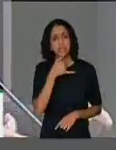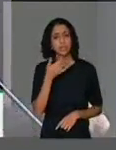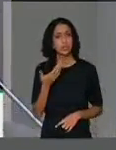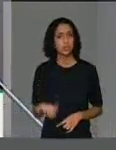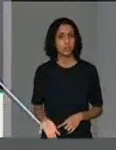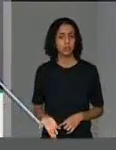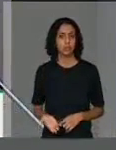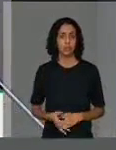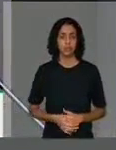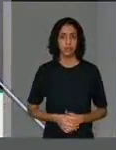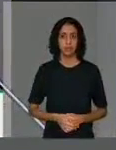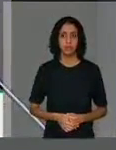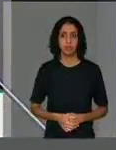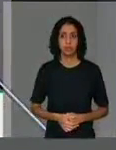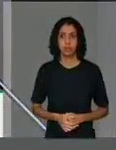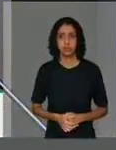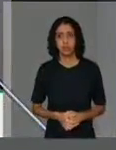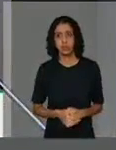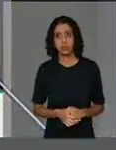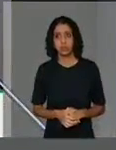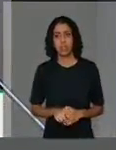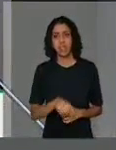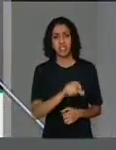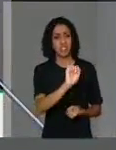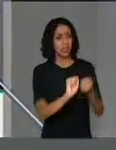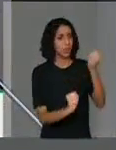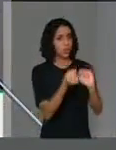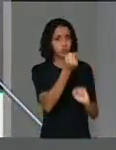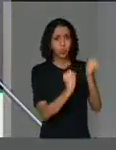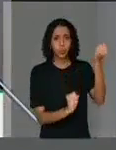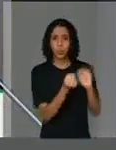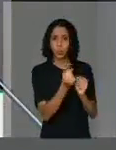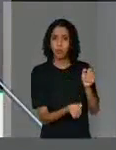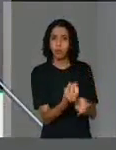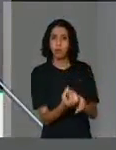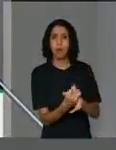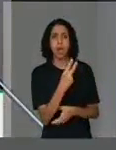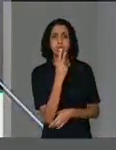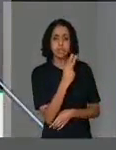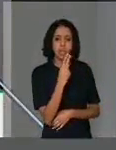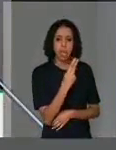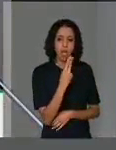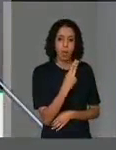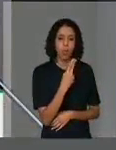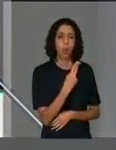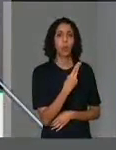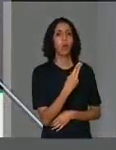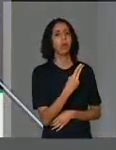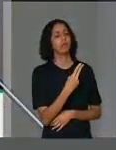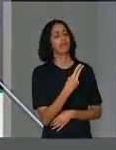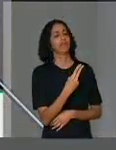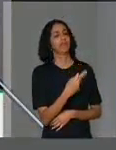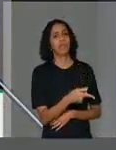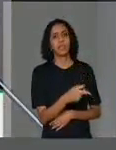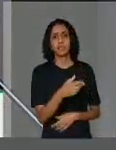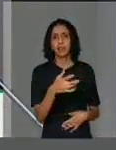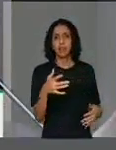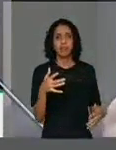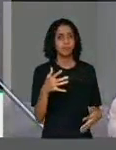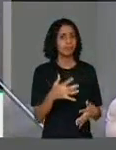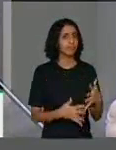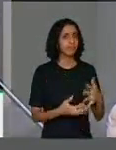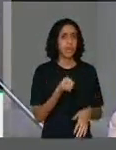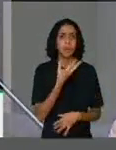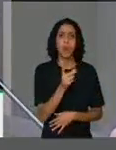esse negócio e a prática dessa indústria que tanto mal vem fazendo à saúde da população brasileira